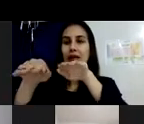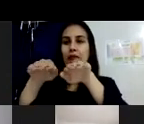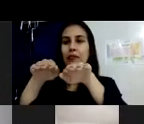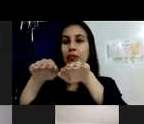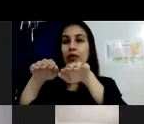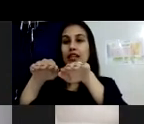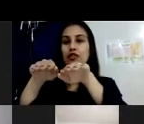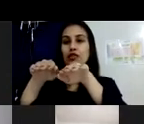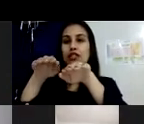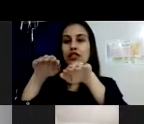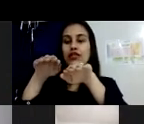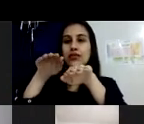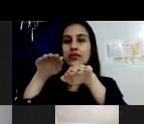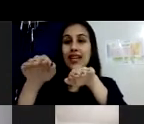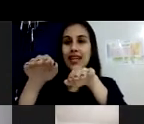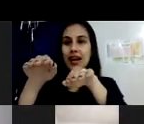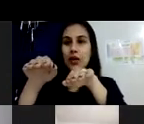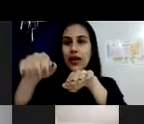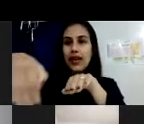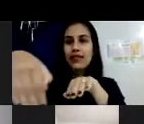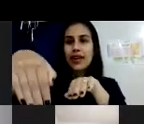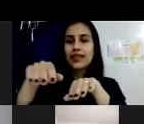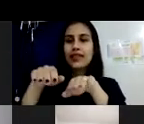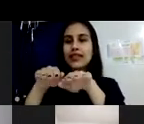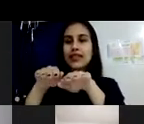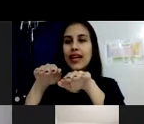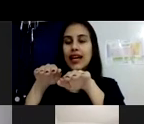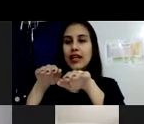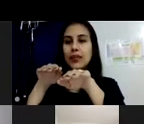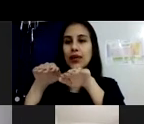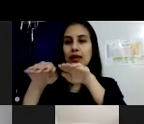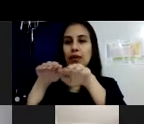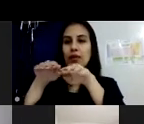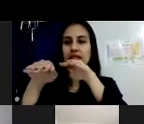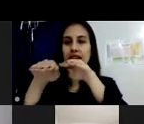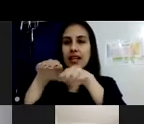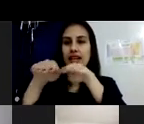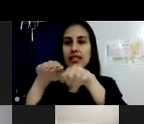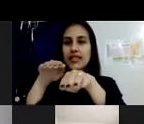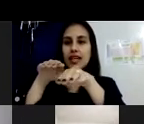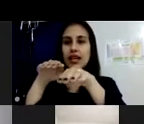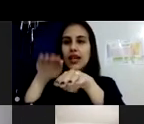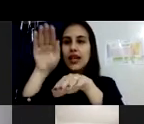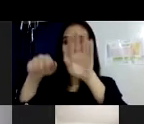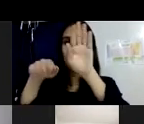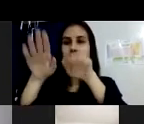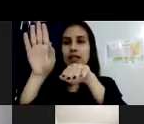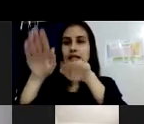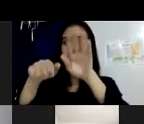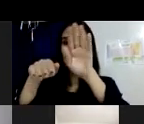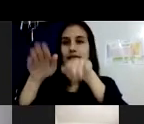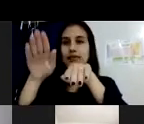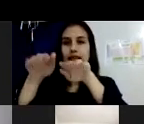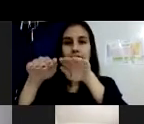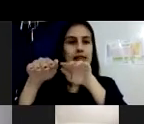assim. Por isso, se tiver um degrau, a tendência dele é cair, porque o andar dele é assim. Ele não anda